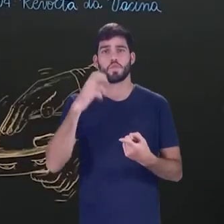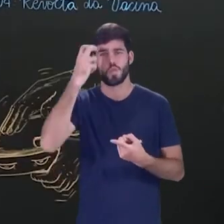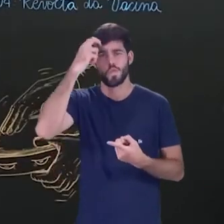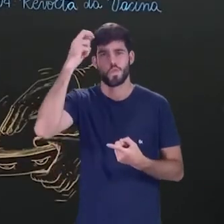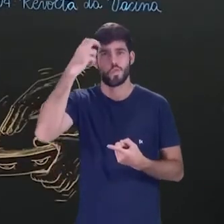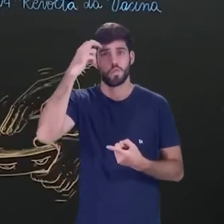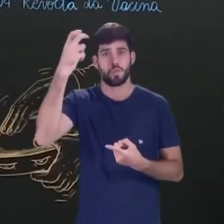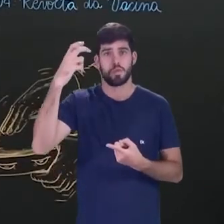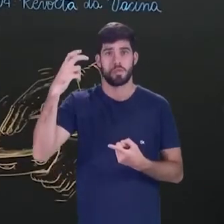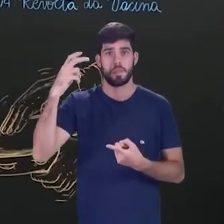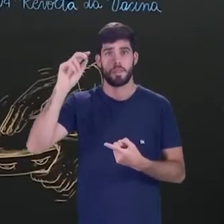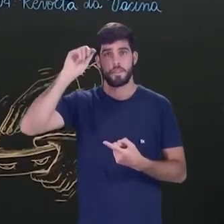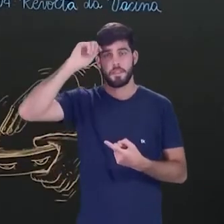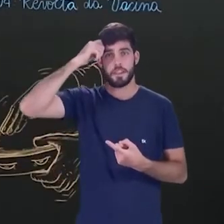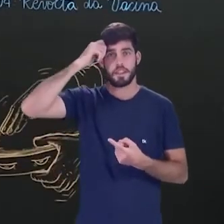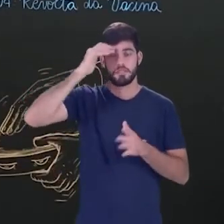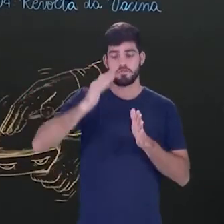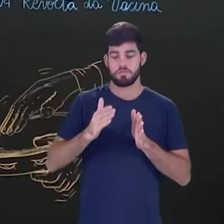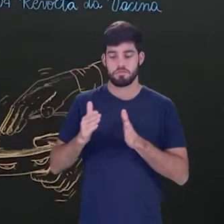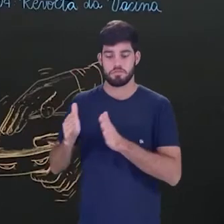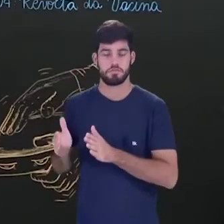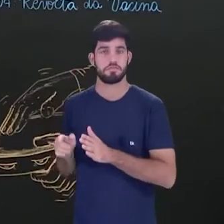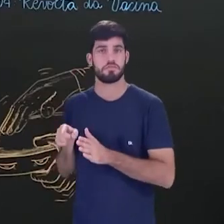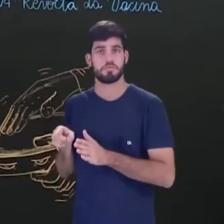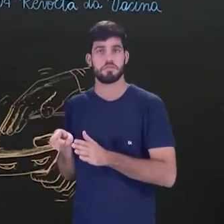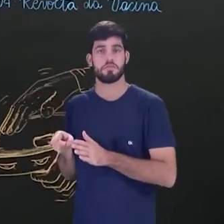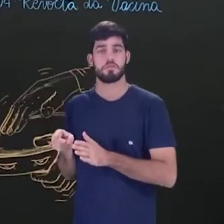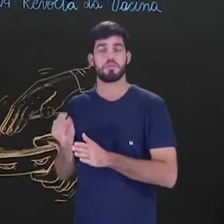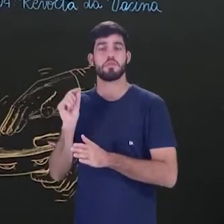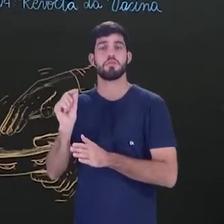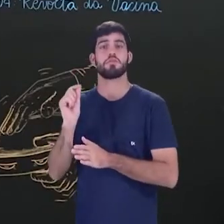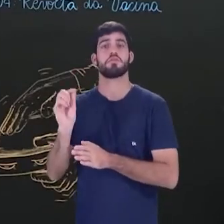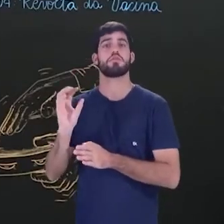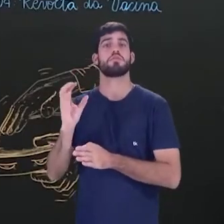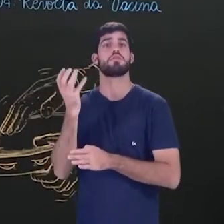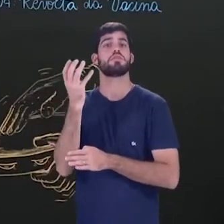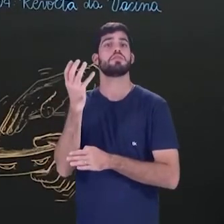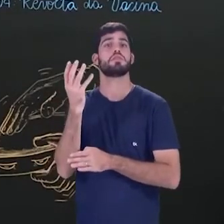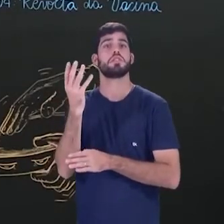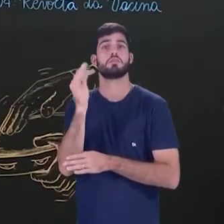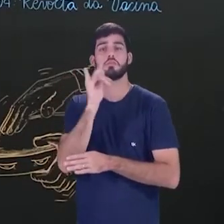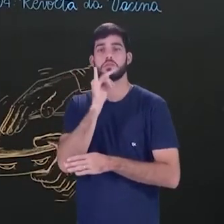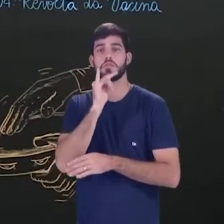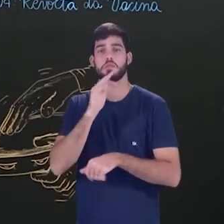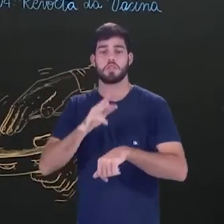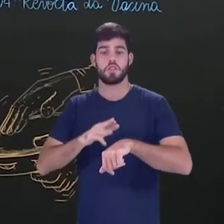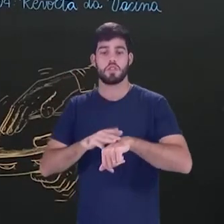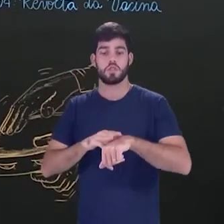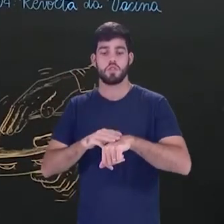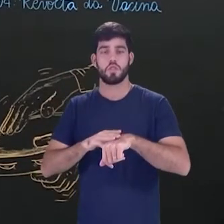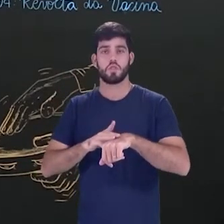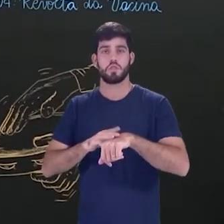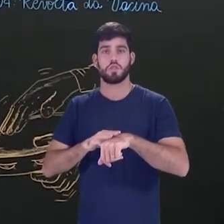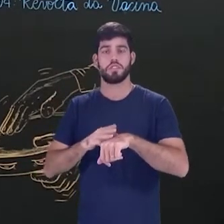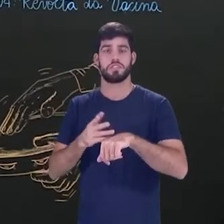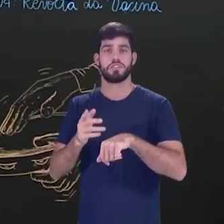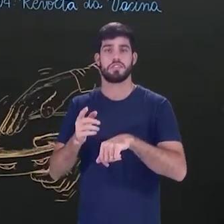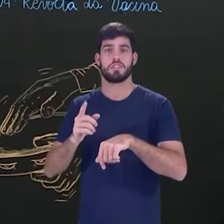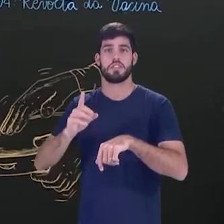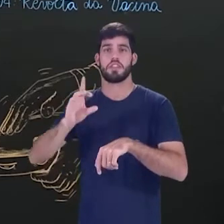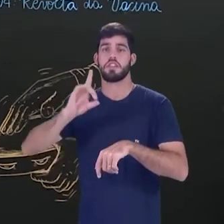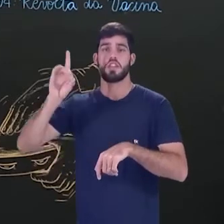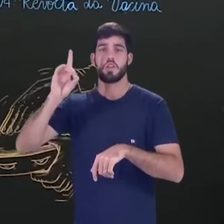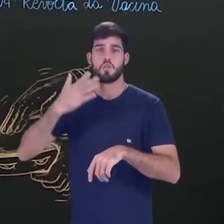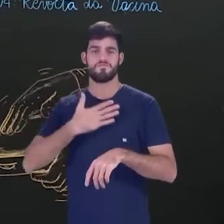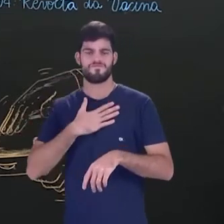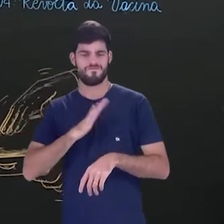origem iorubá, o Bantu, eles atribuíam as doenças à insatisfação de deuses, de orixás como